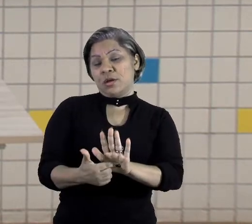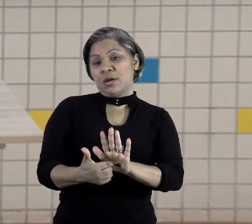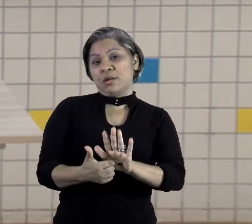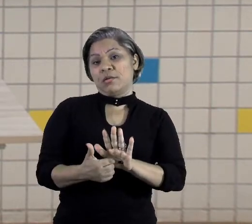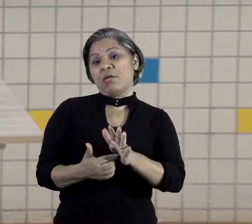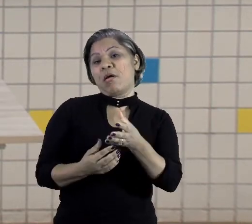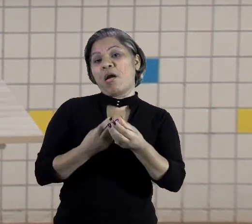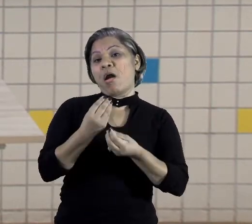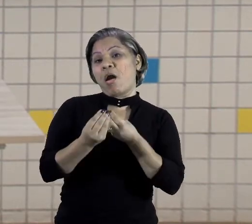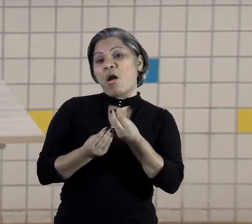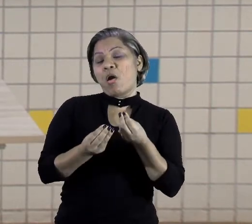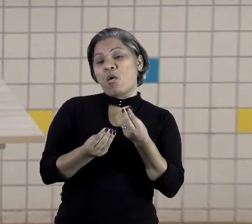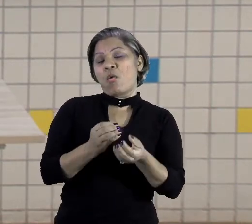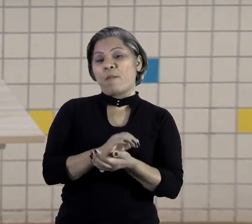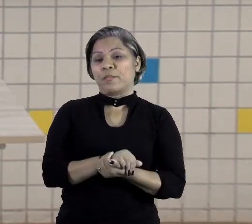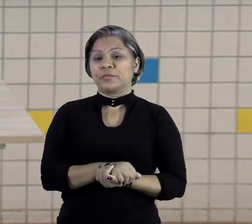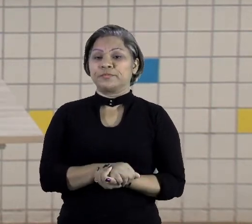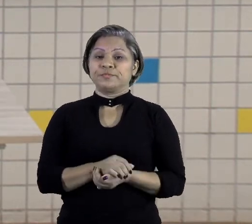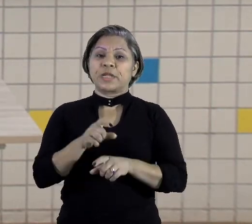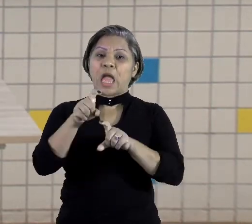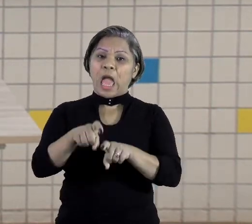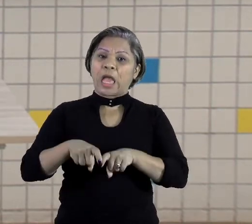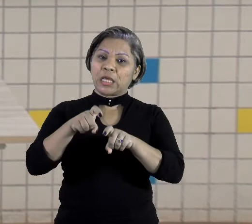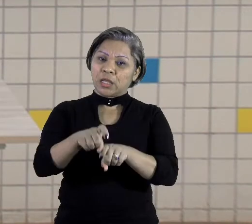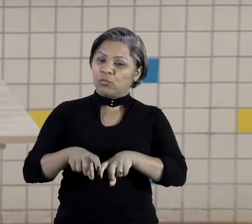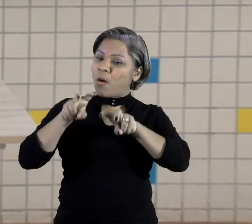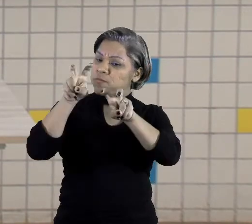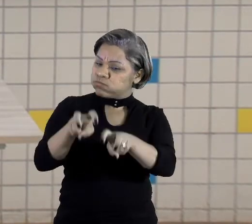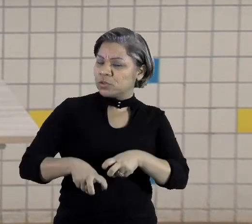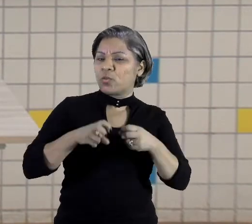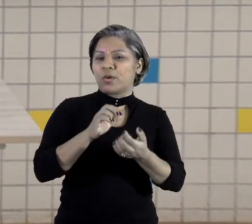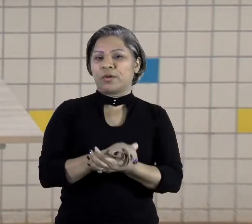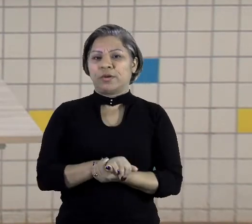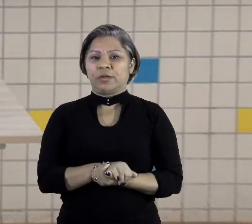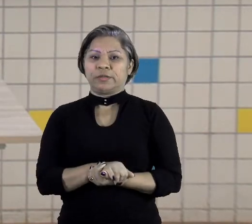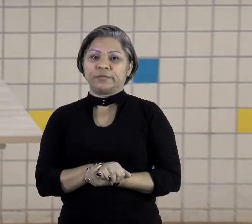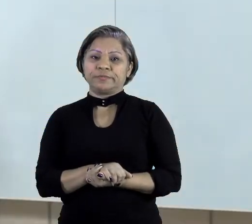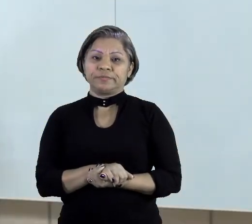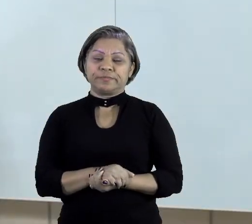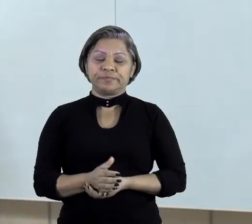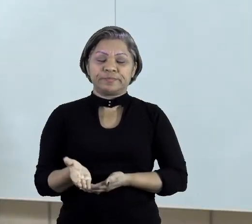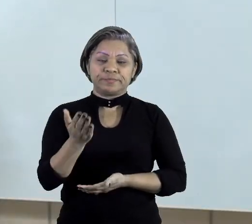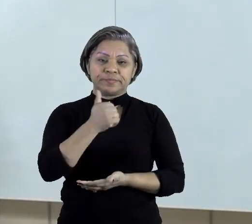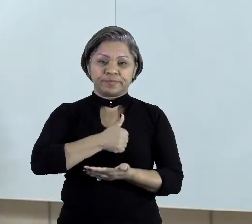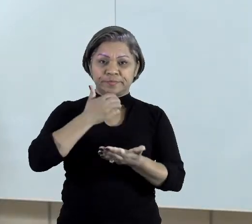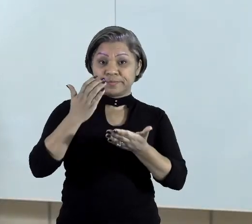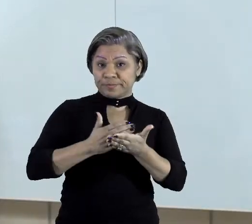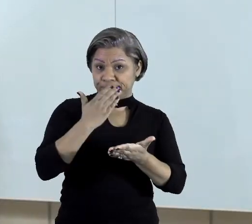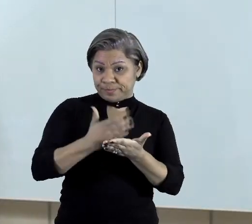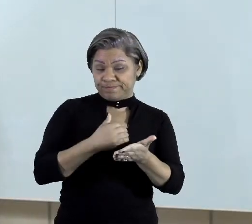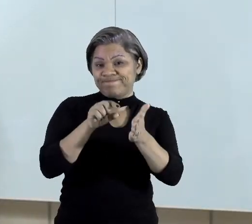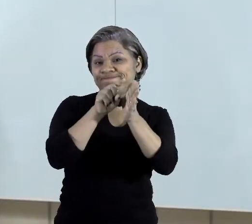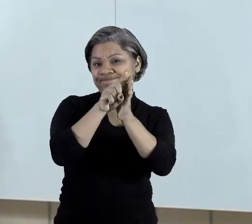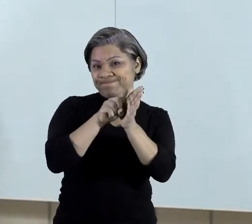pecuária. Tá? Mãos do caderno para pesquisar.